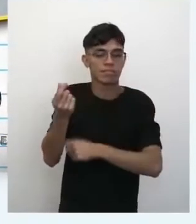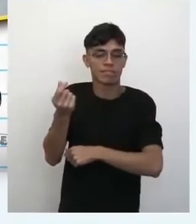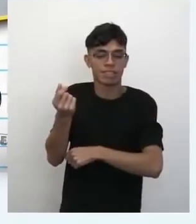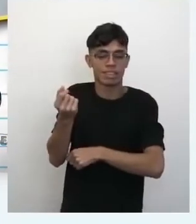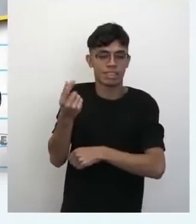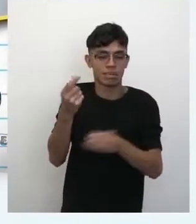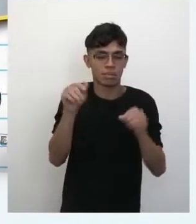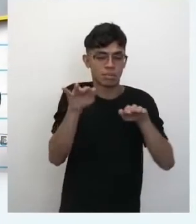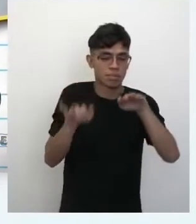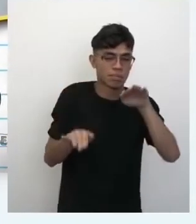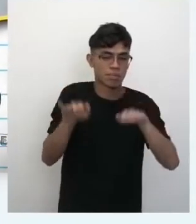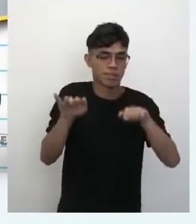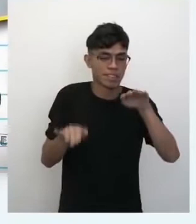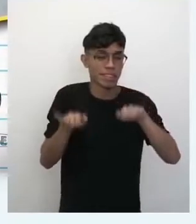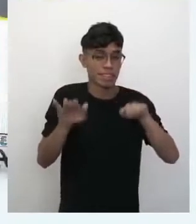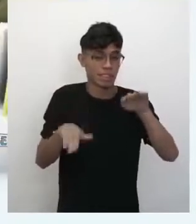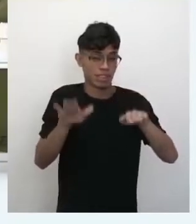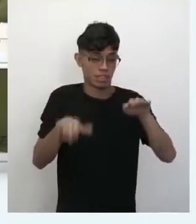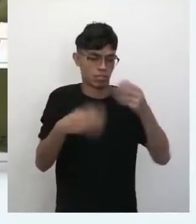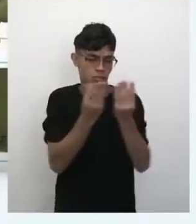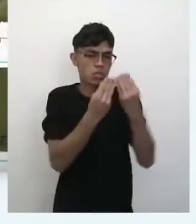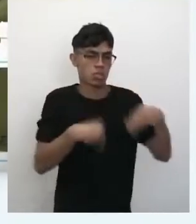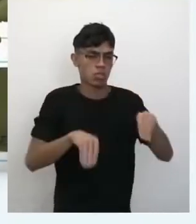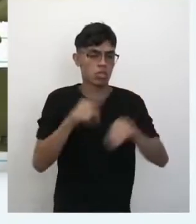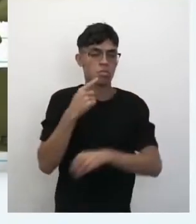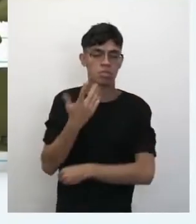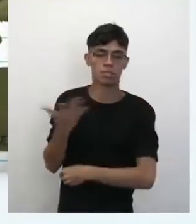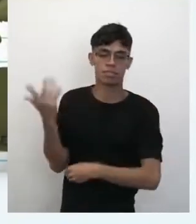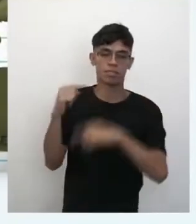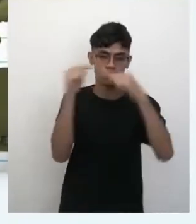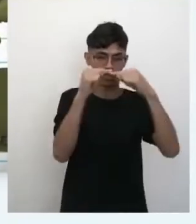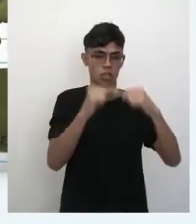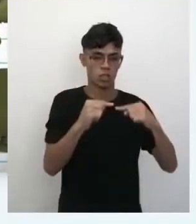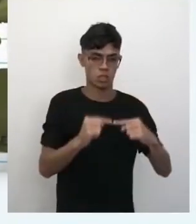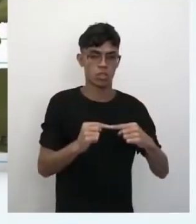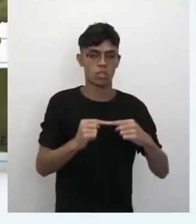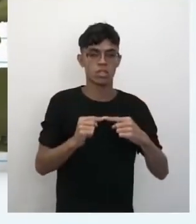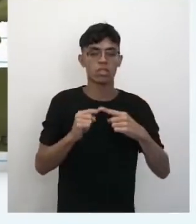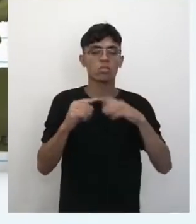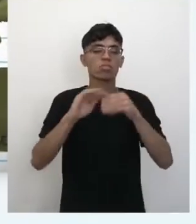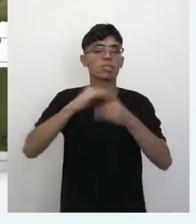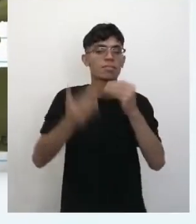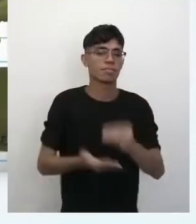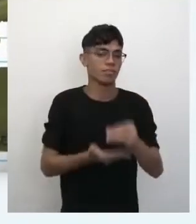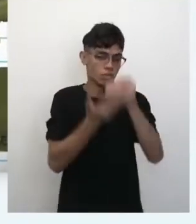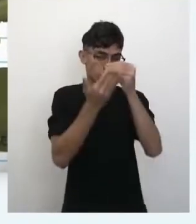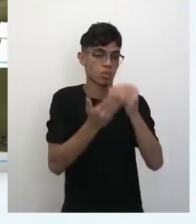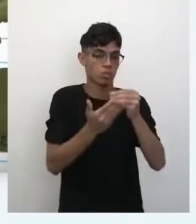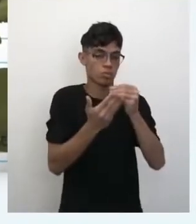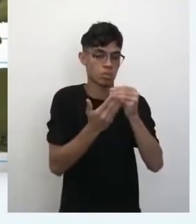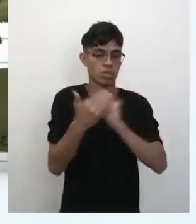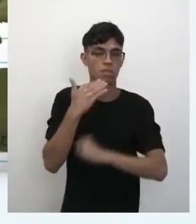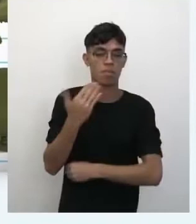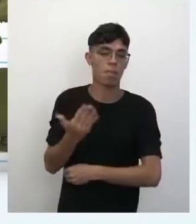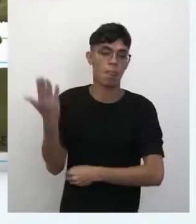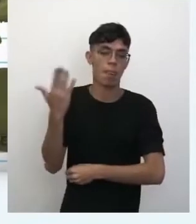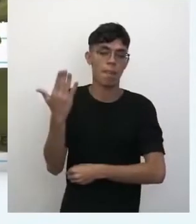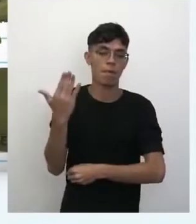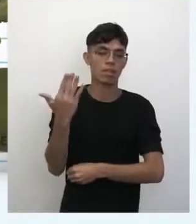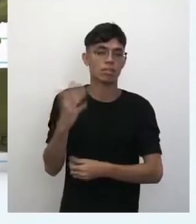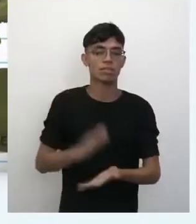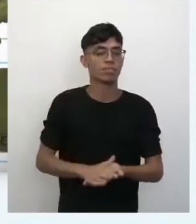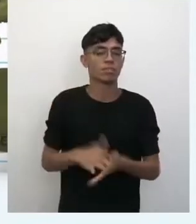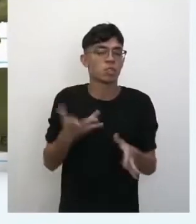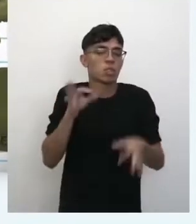uma recessão com sérias consequências. Isso é diretamente associado ao aspecto da sustentabilidade do crescimento. Afinal, não